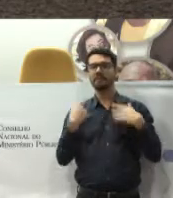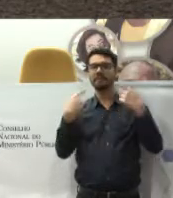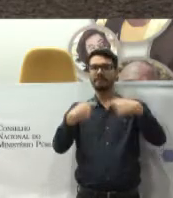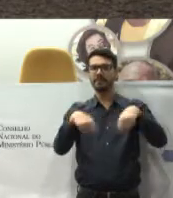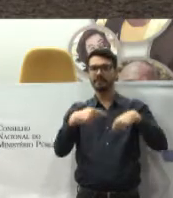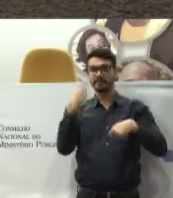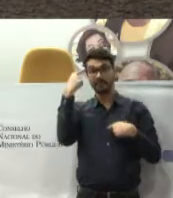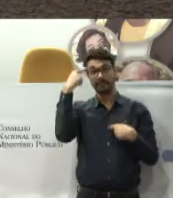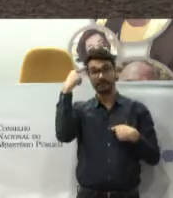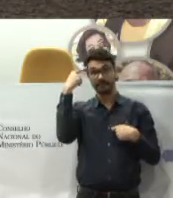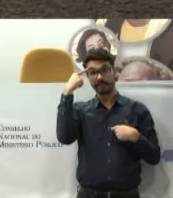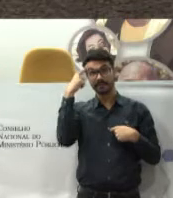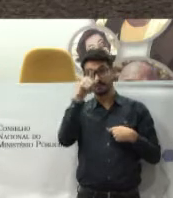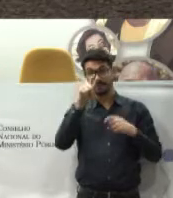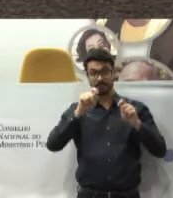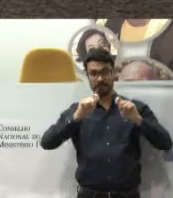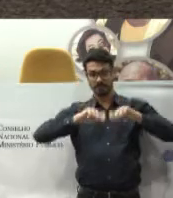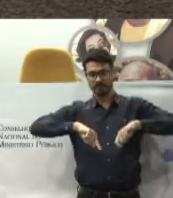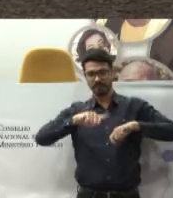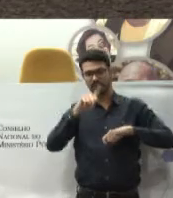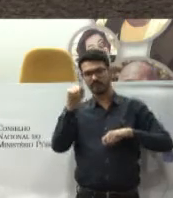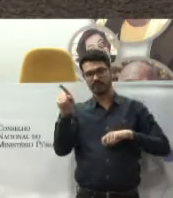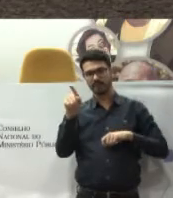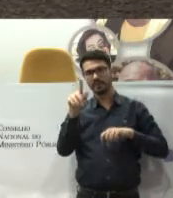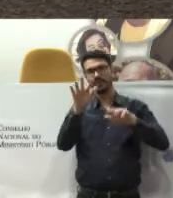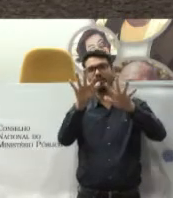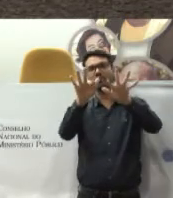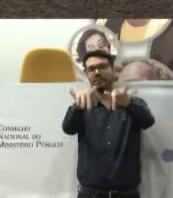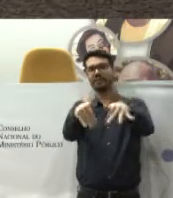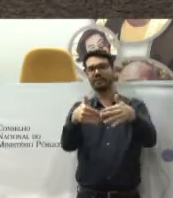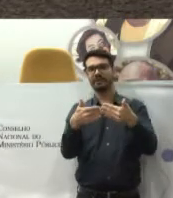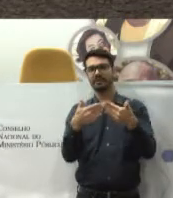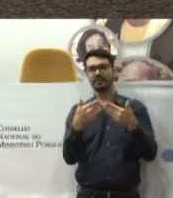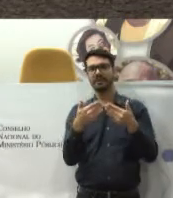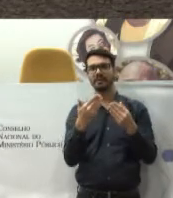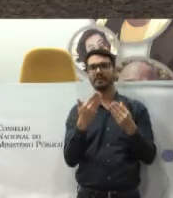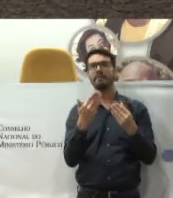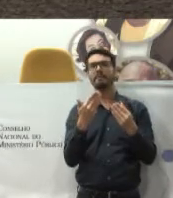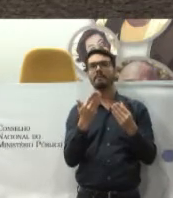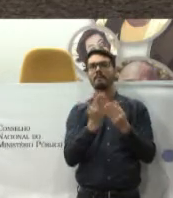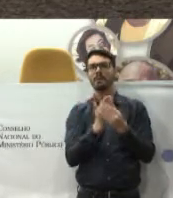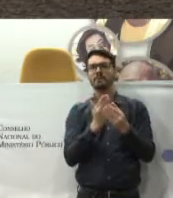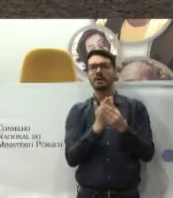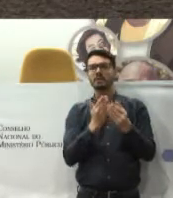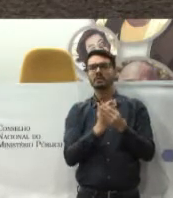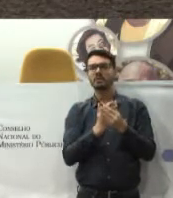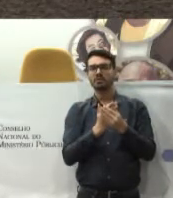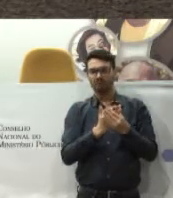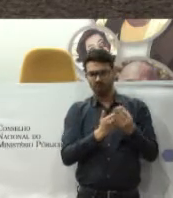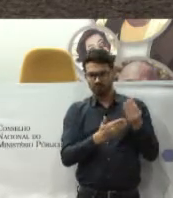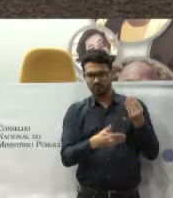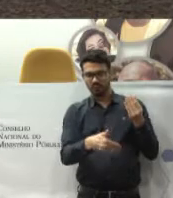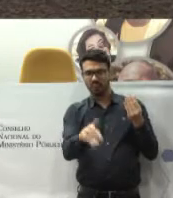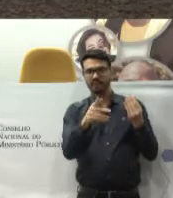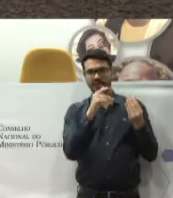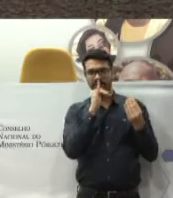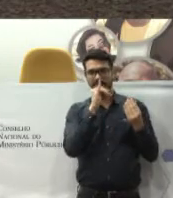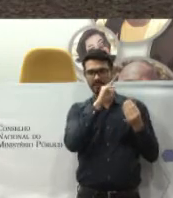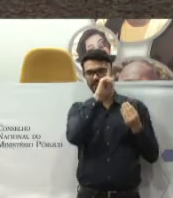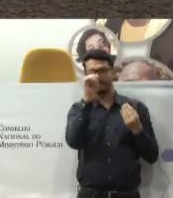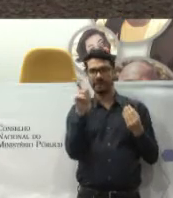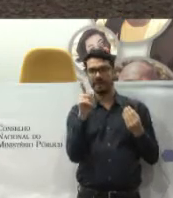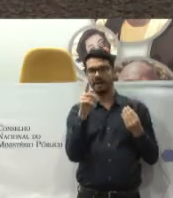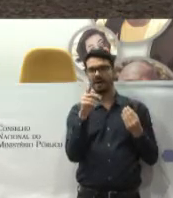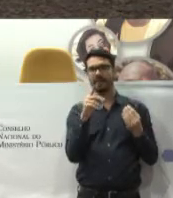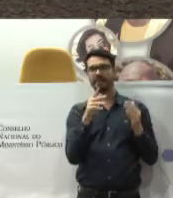precisa pensar em quais são os possíveis endgames de um processo estrutural. Por exemplo, no meu caso lá das creches,